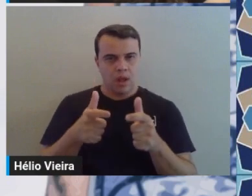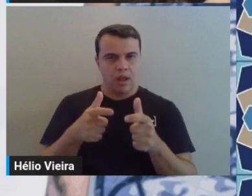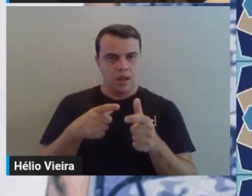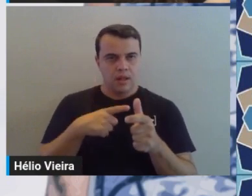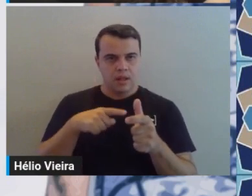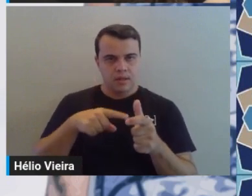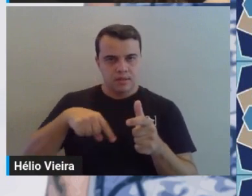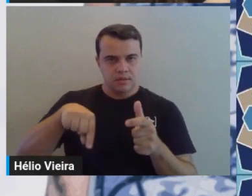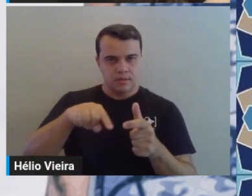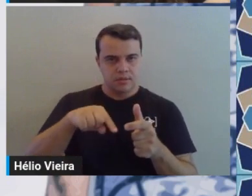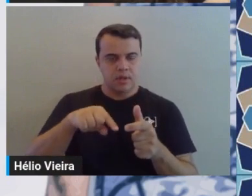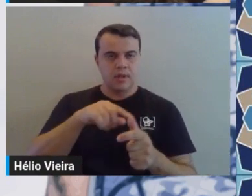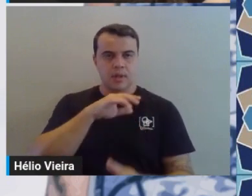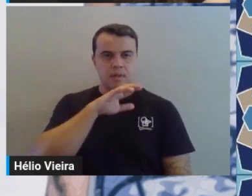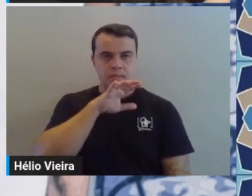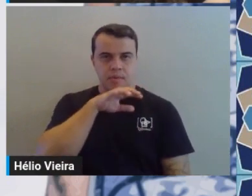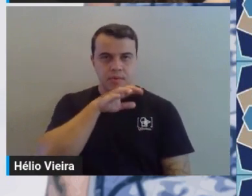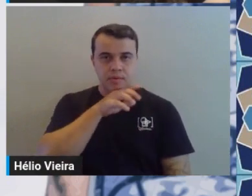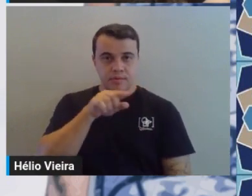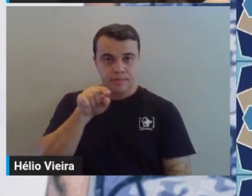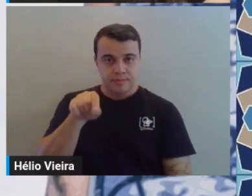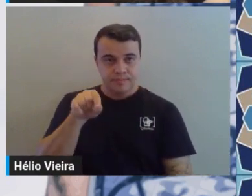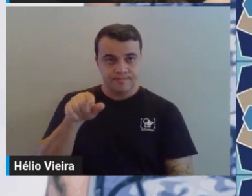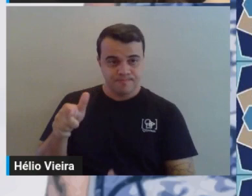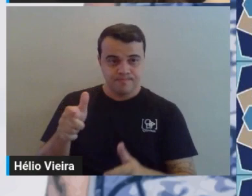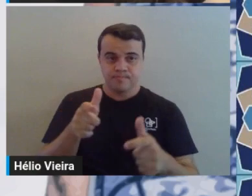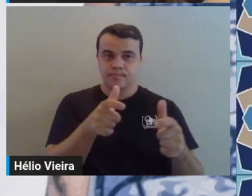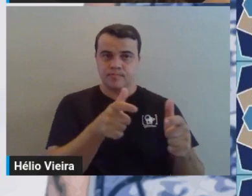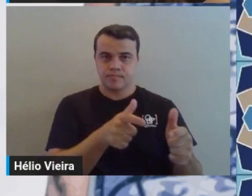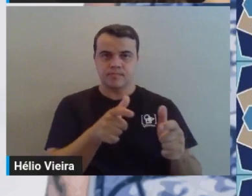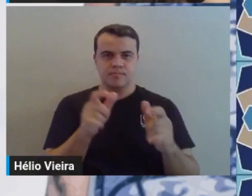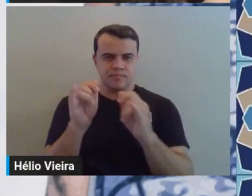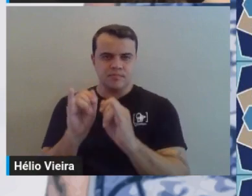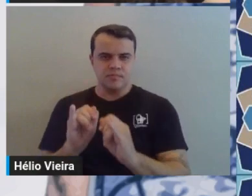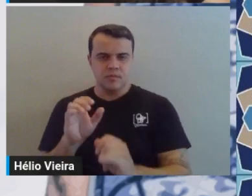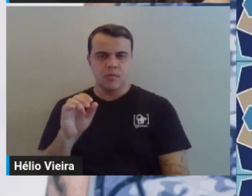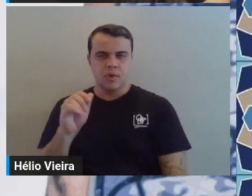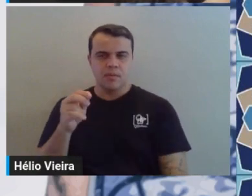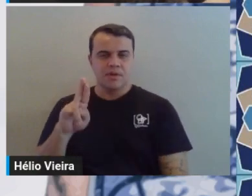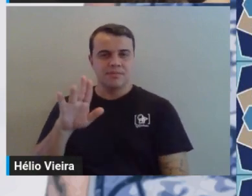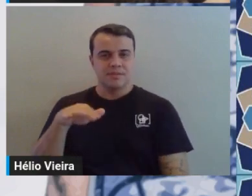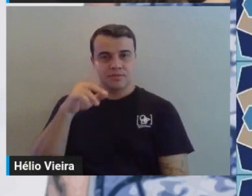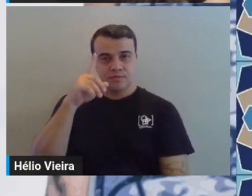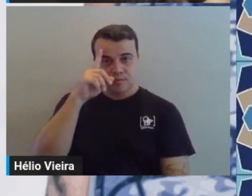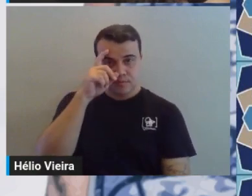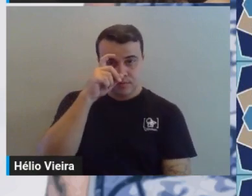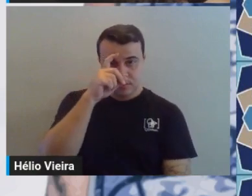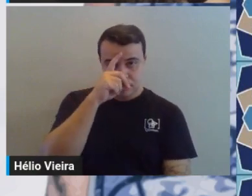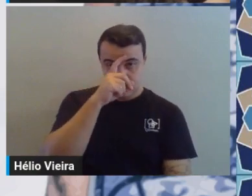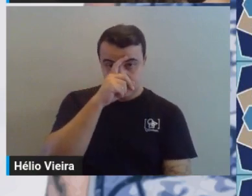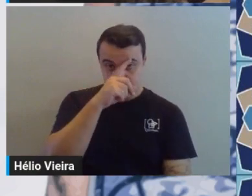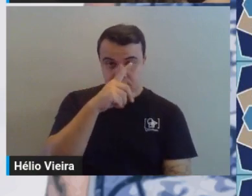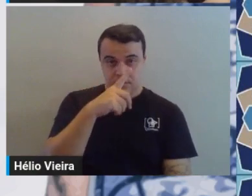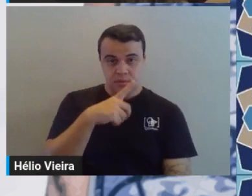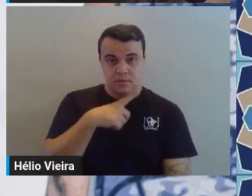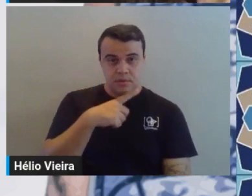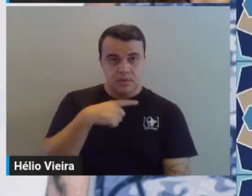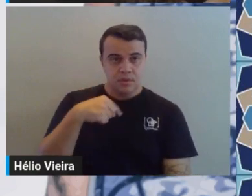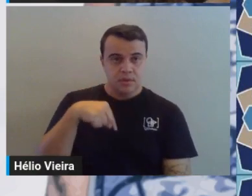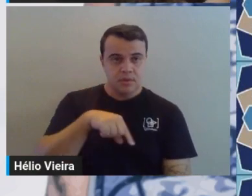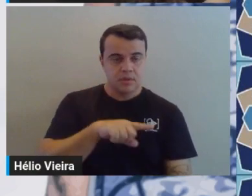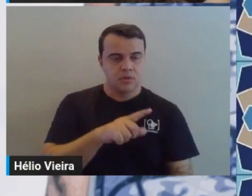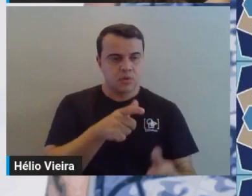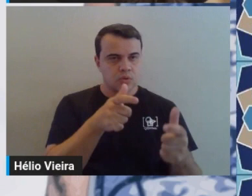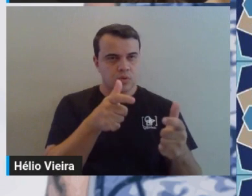esses animais. Essa peça ficaria lá, só que com a dificuldade de ir até, e